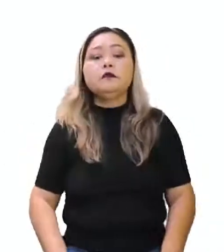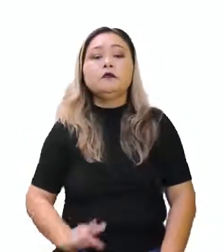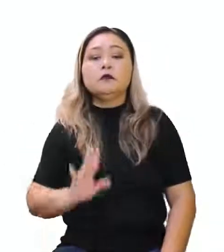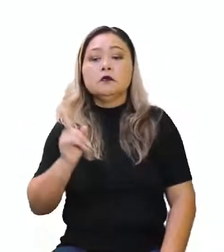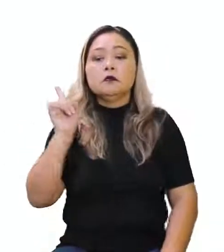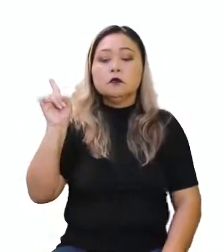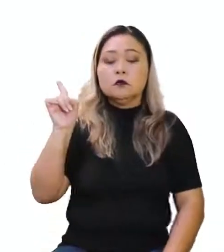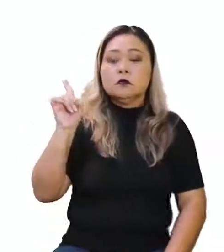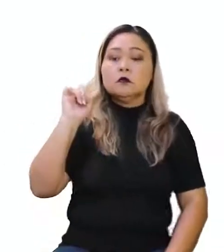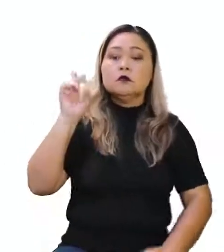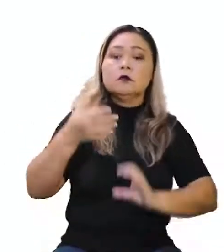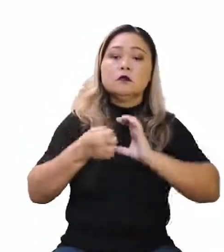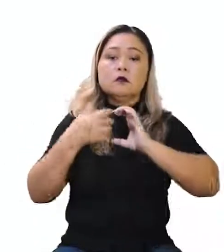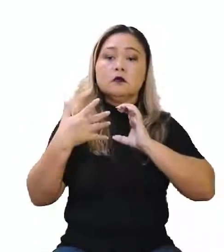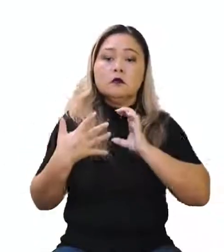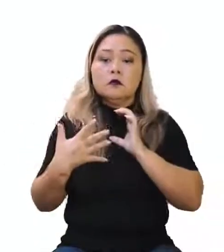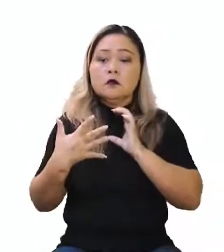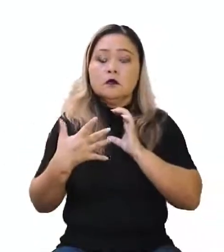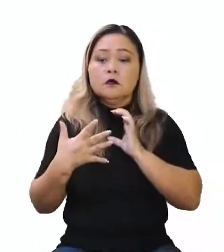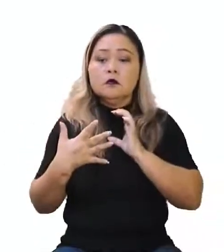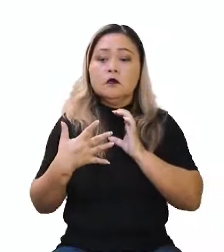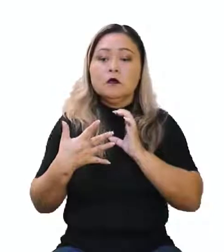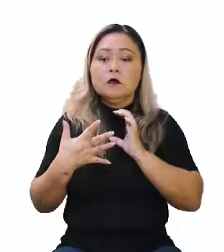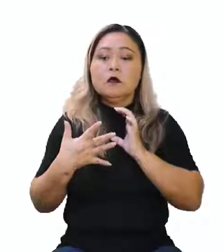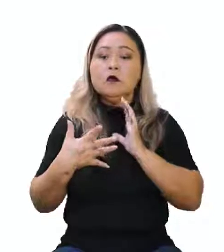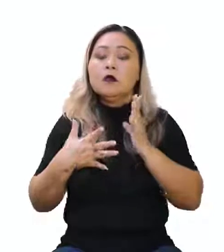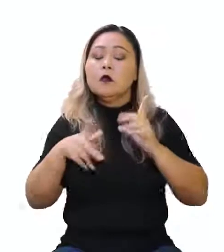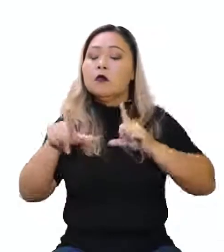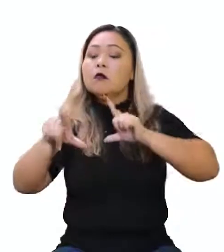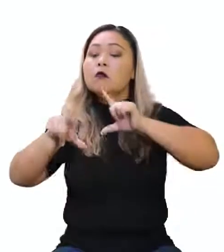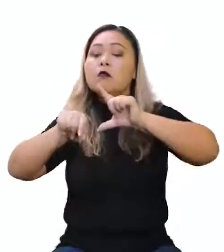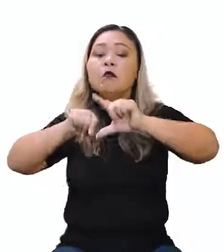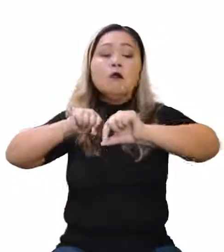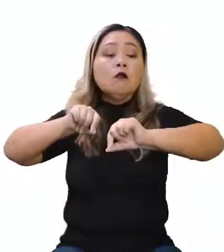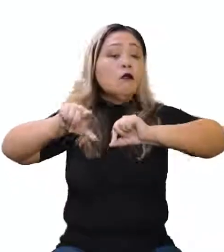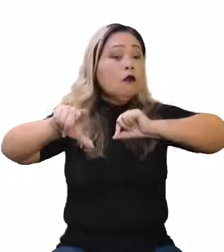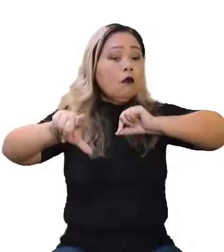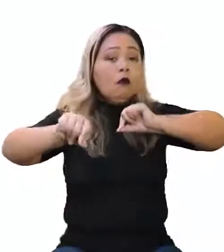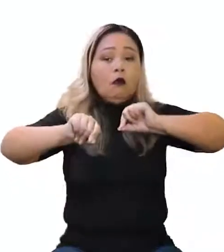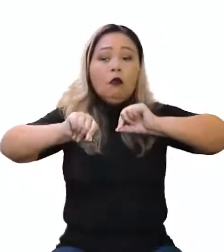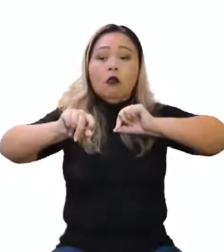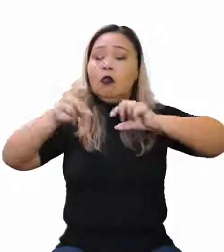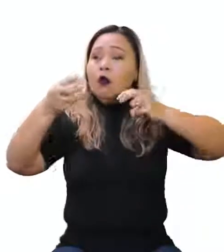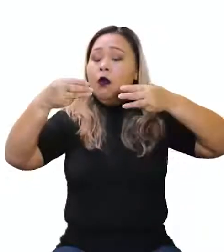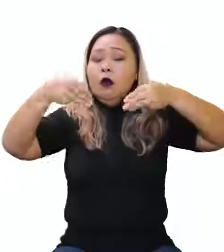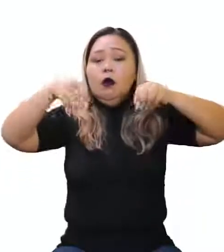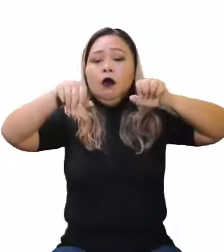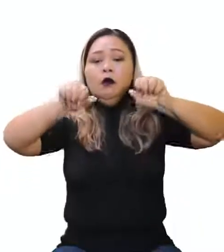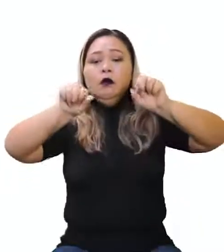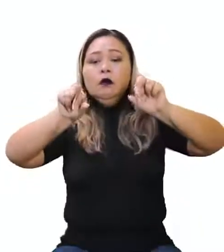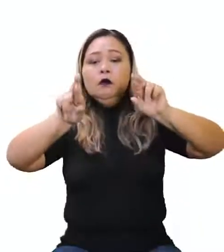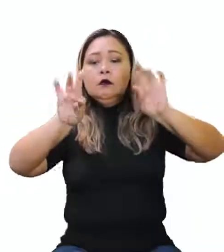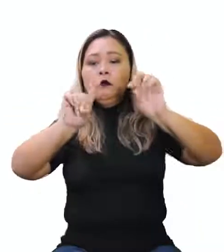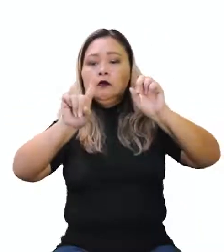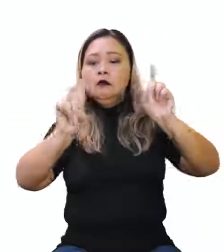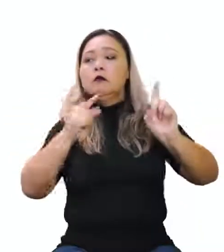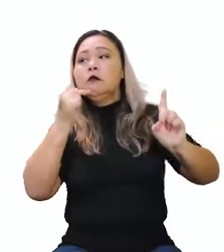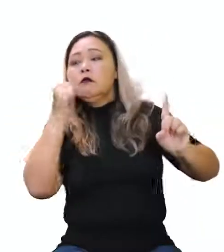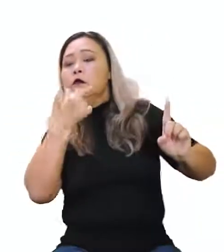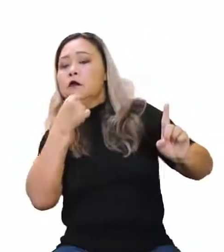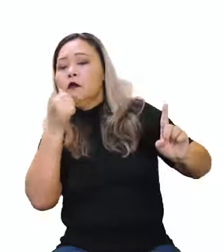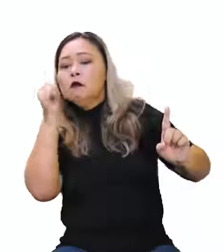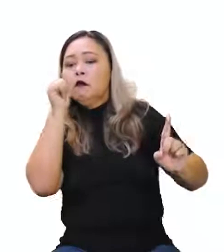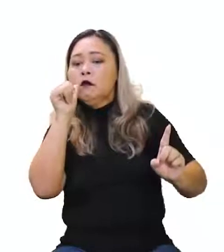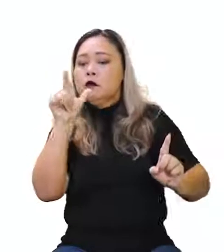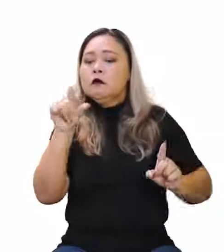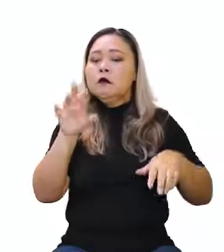Então, isso é uma das características para você selecionar a matriz. Então aqui, só